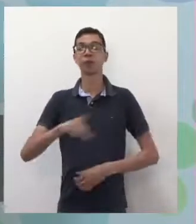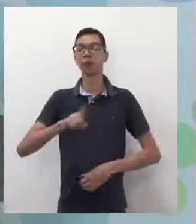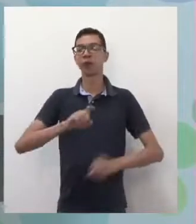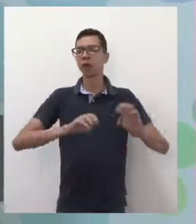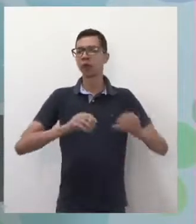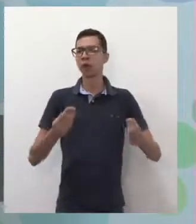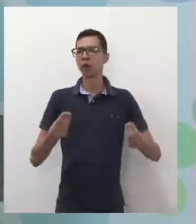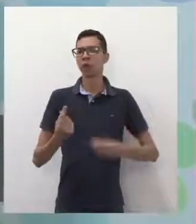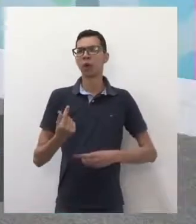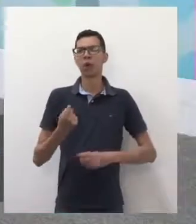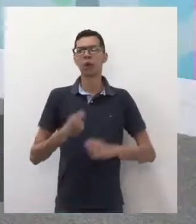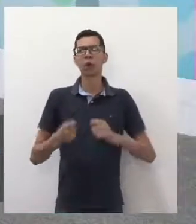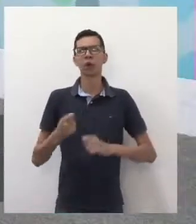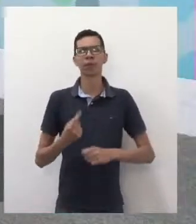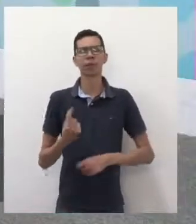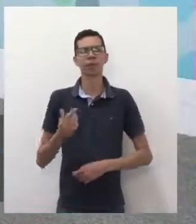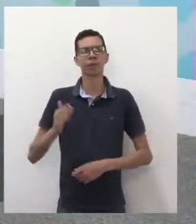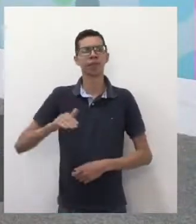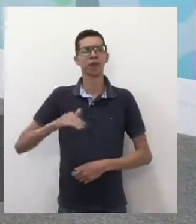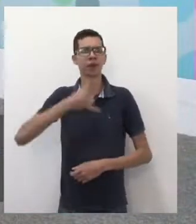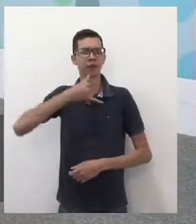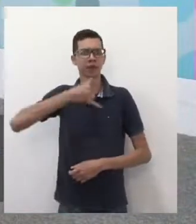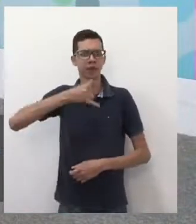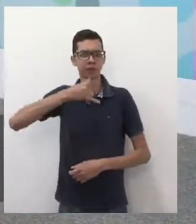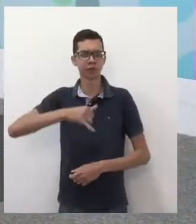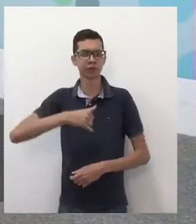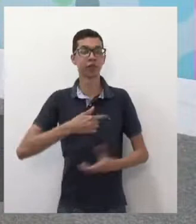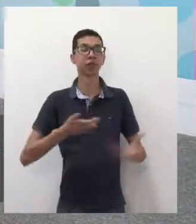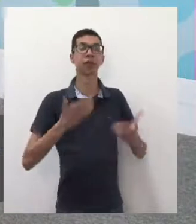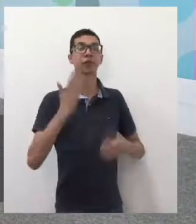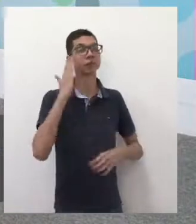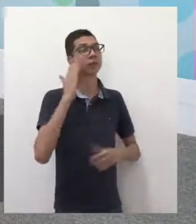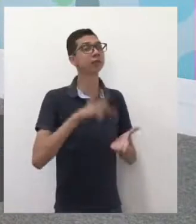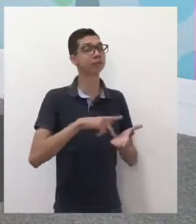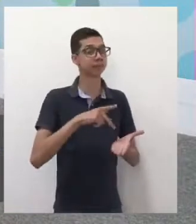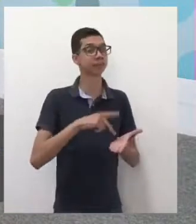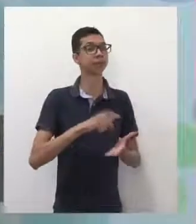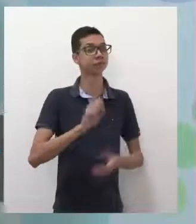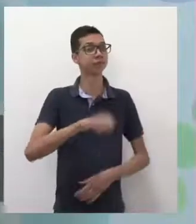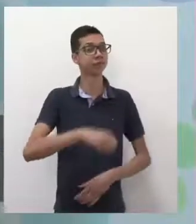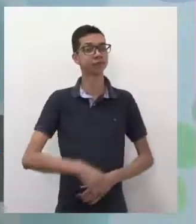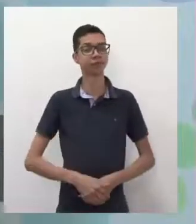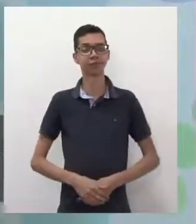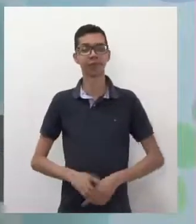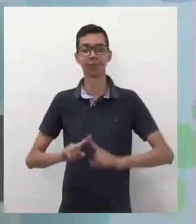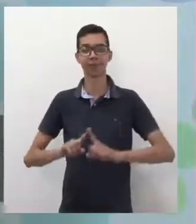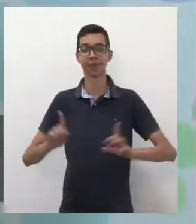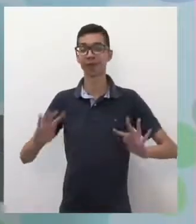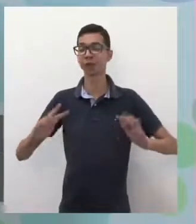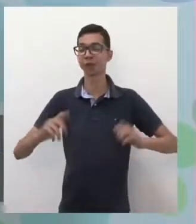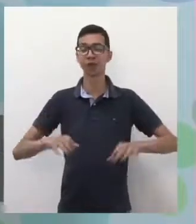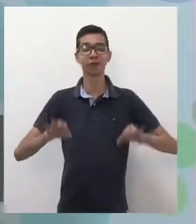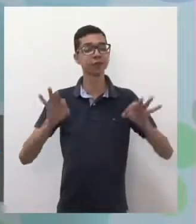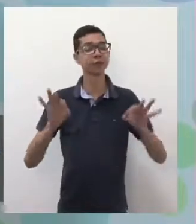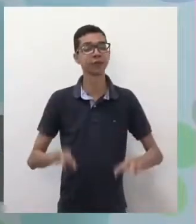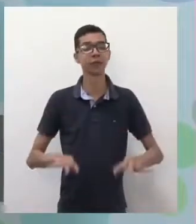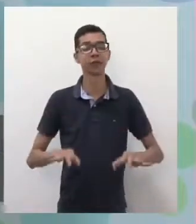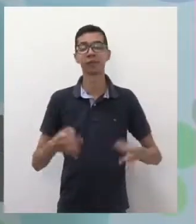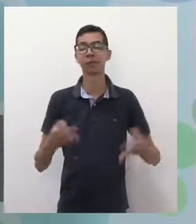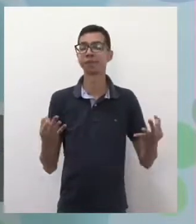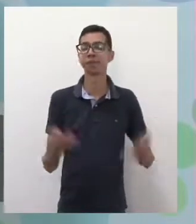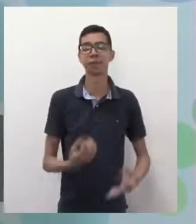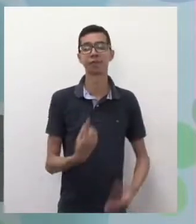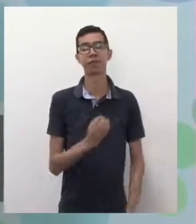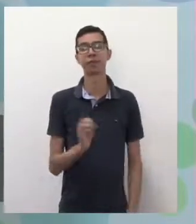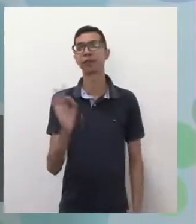economiza energia? Olha, eu gostaria de saber esse negócio, mas como eu te disse, né, nem tudo é tão exato assim, né? A gente fala, mas